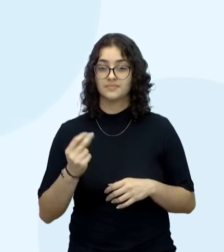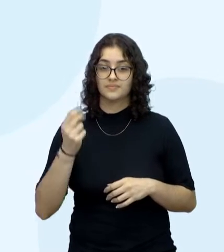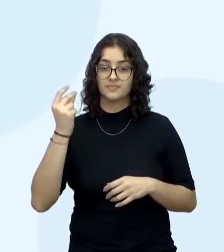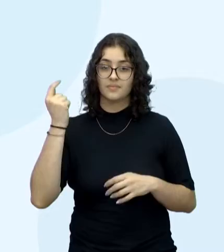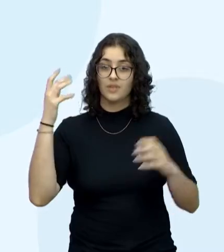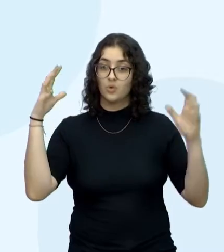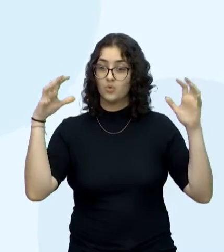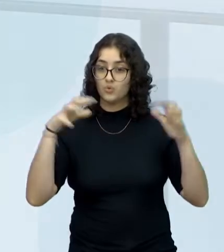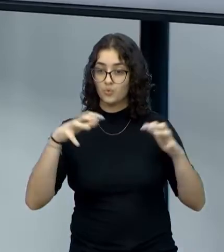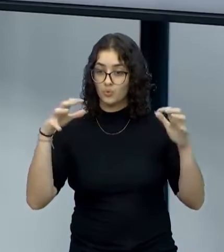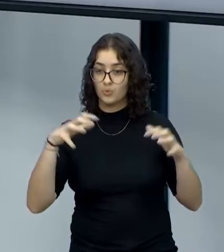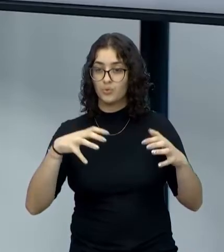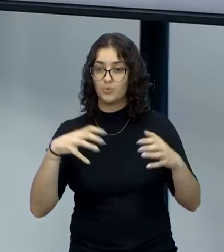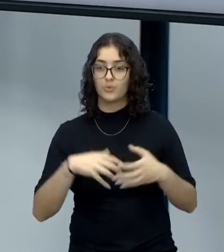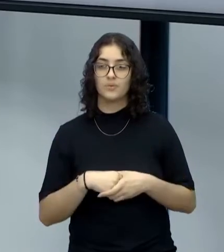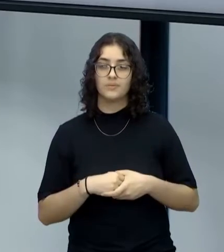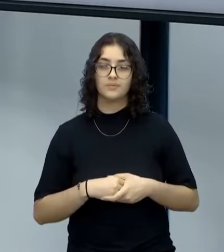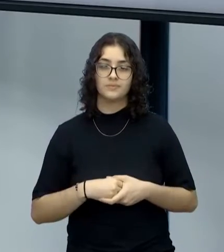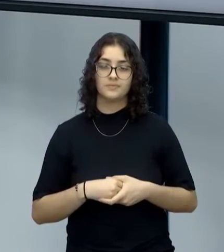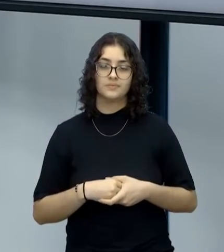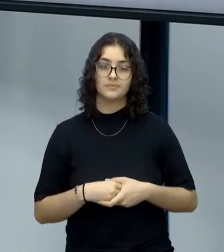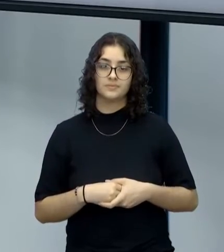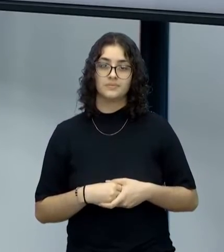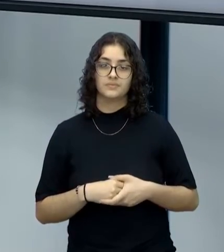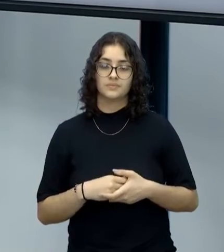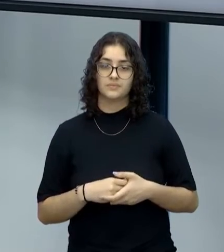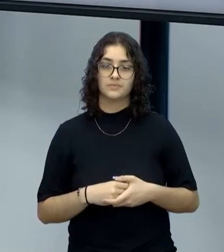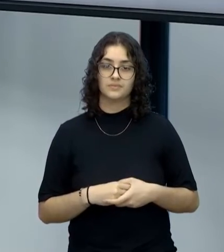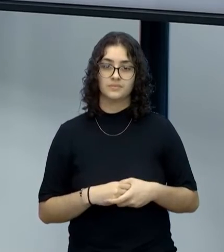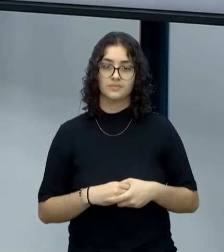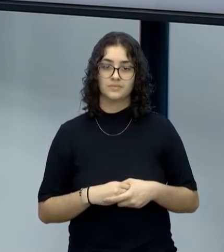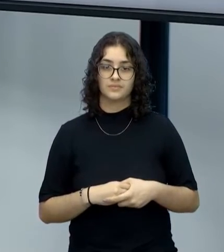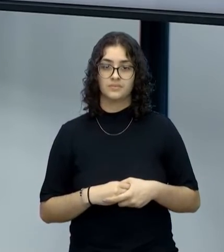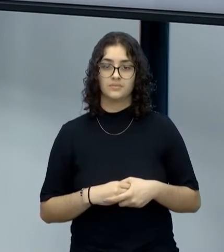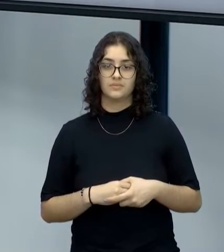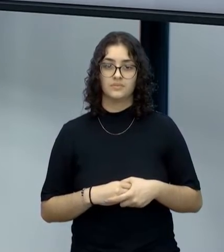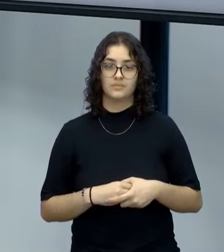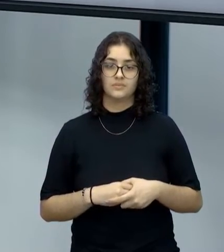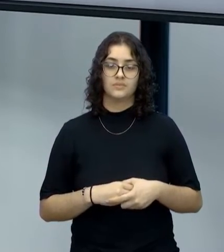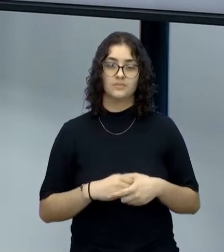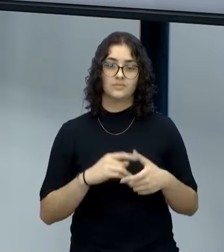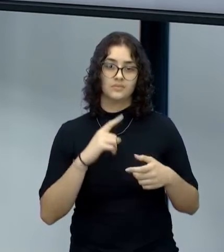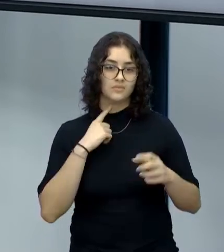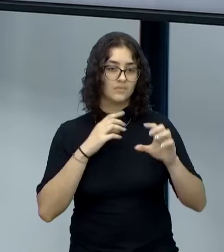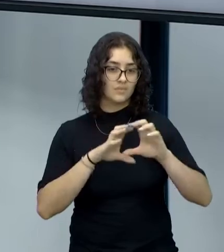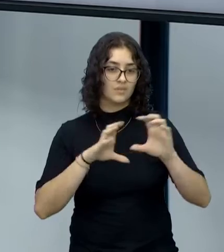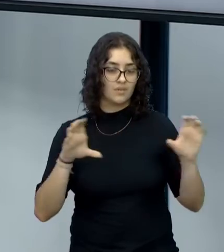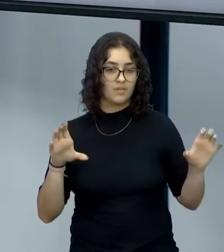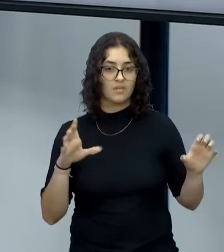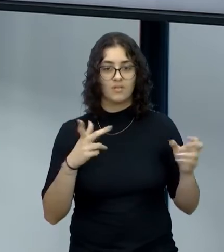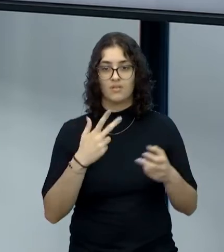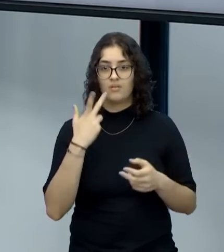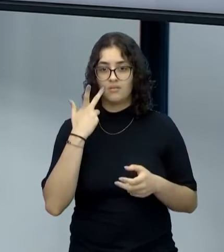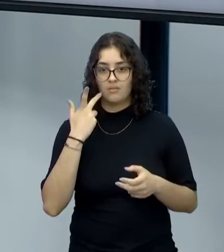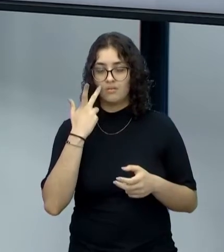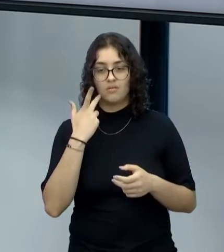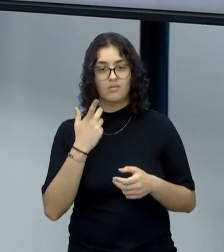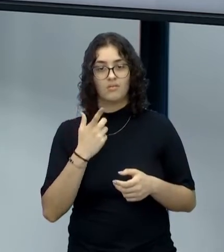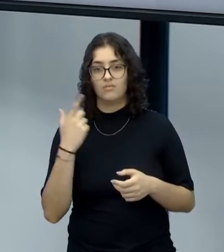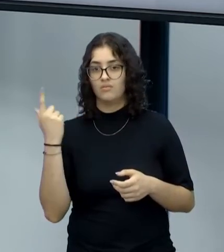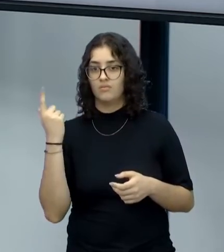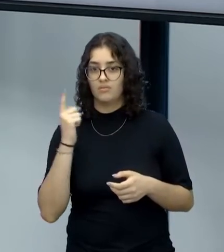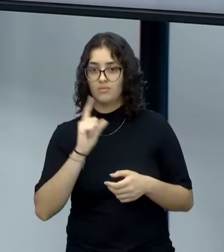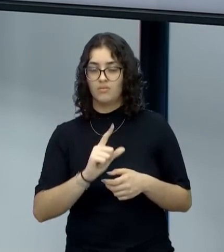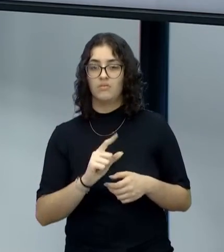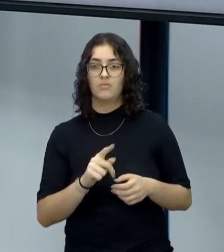das chuvas, né? E muitas vezes os bueiros, as bocas de lobo não dão tanta vazão